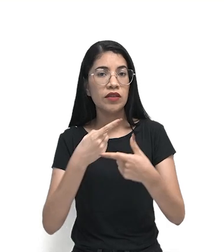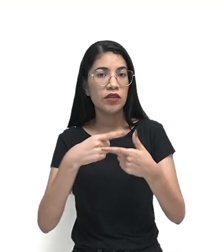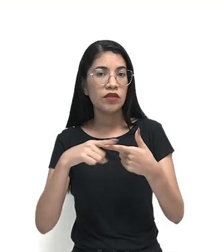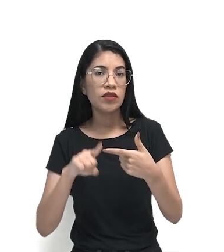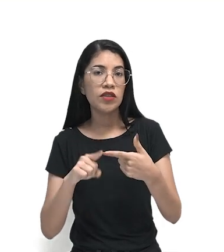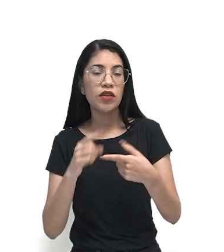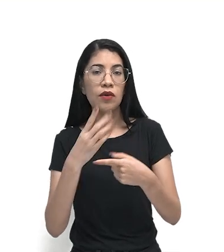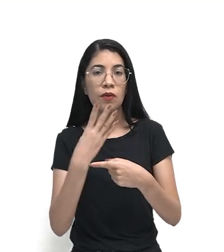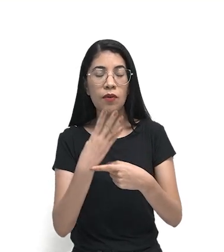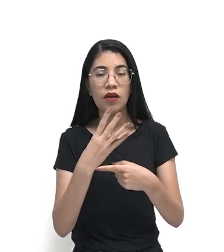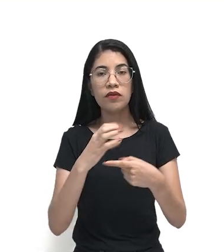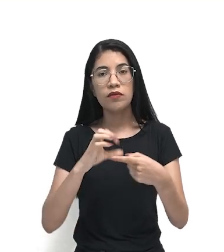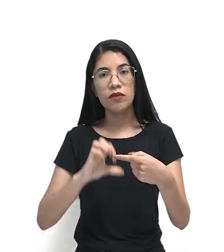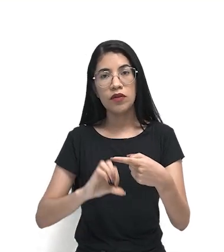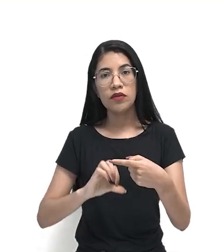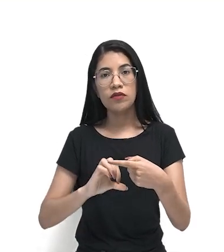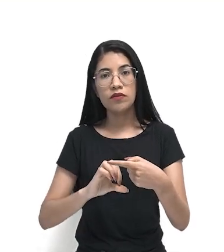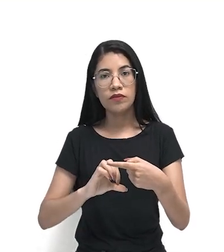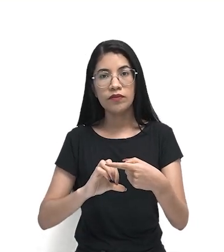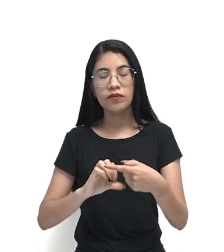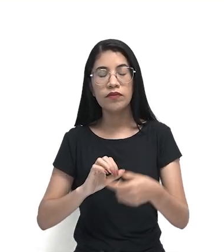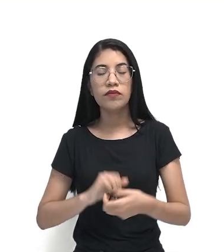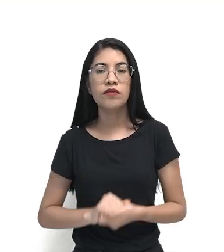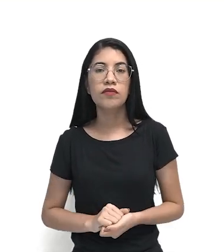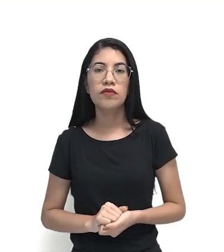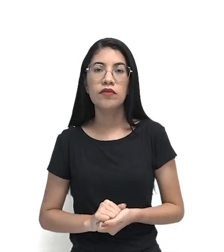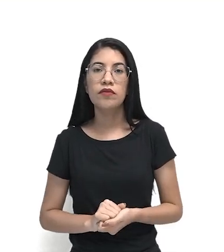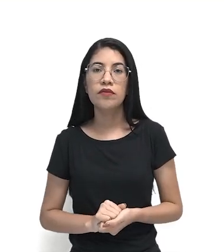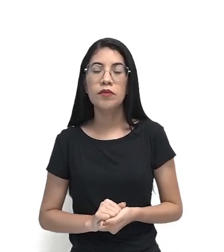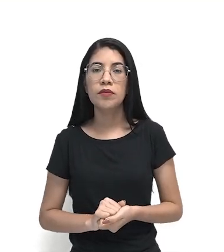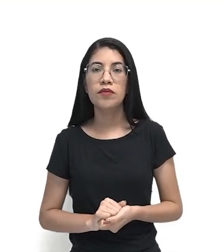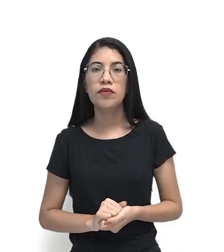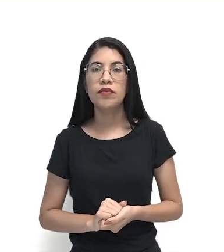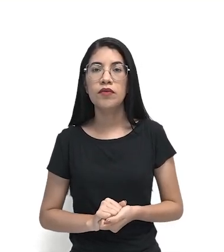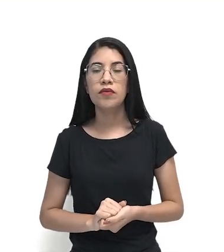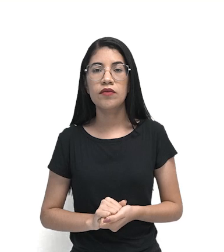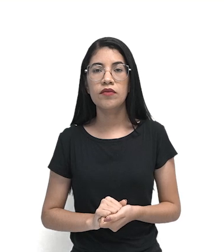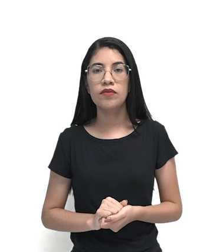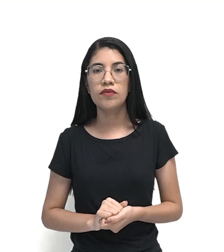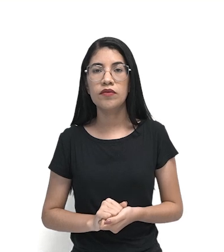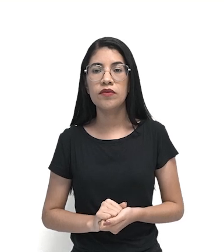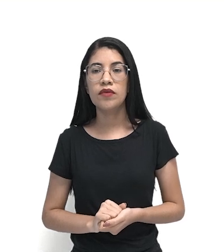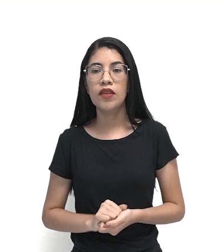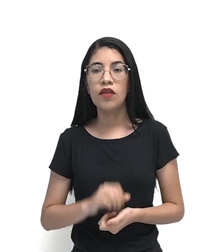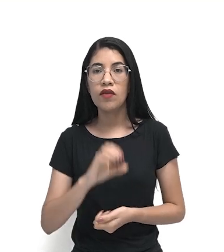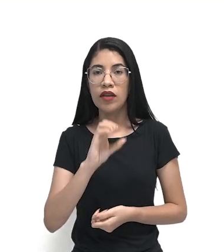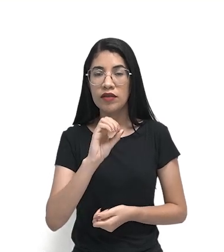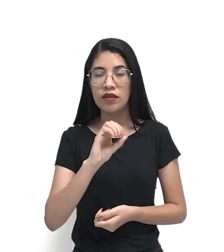divide 4 dividido por 9, é uma dízima periódica. Vai ficar